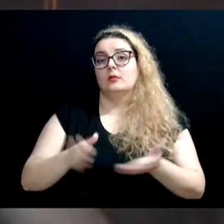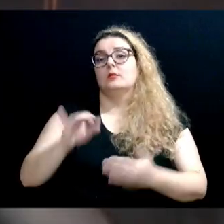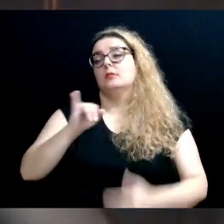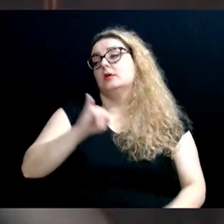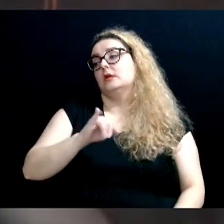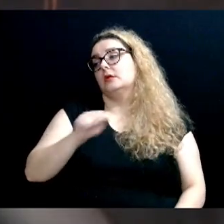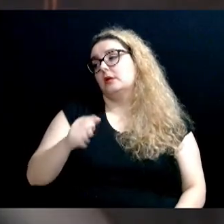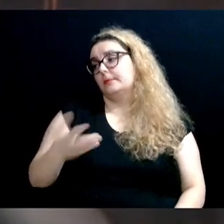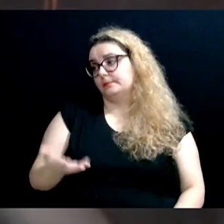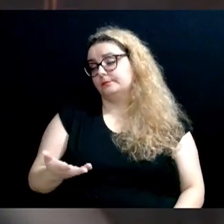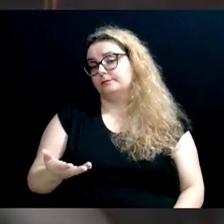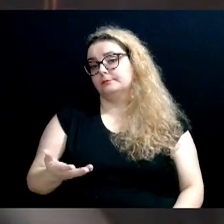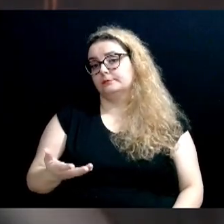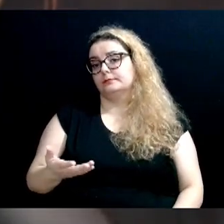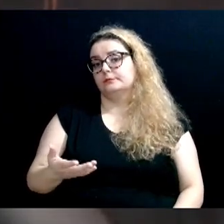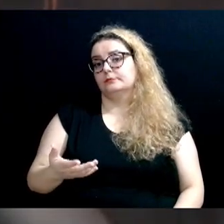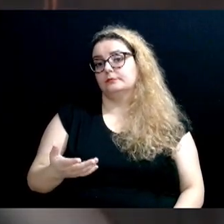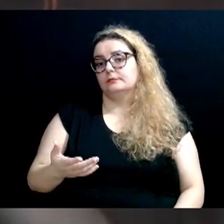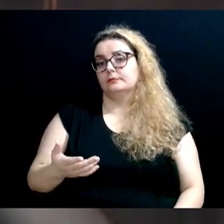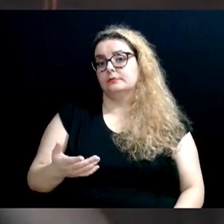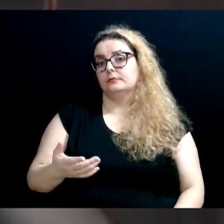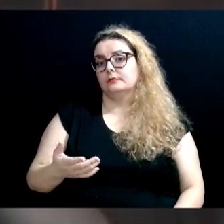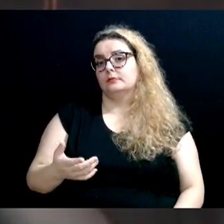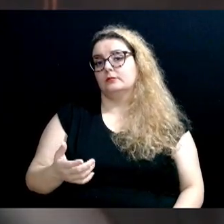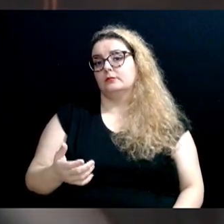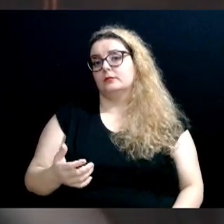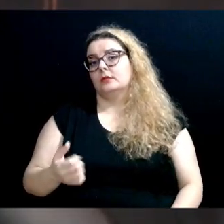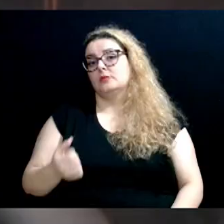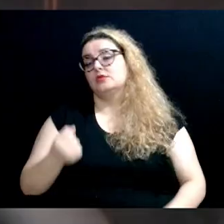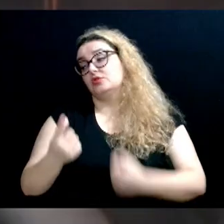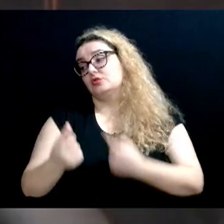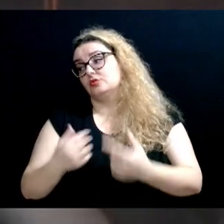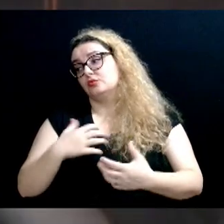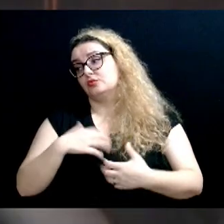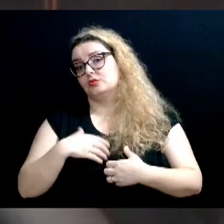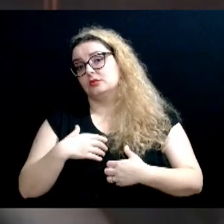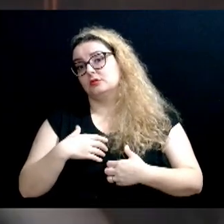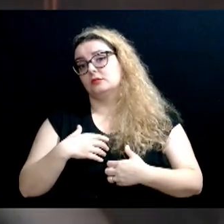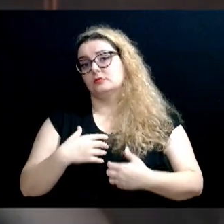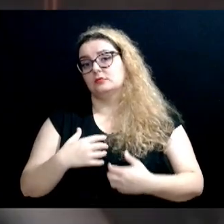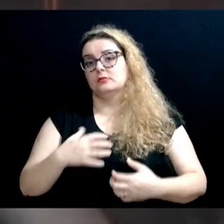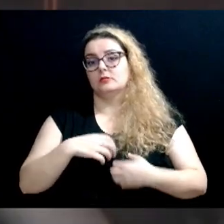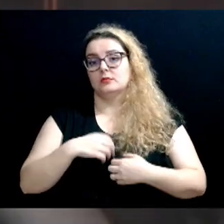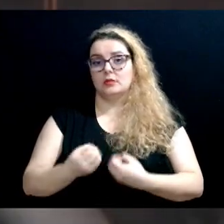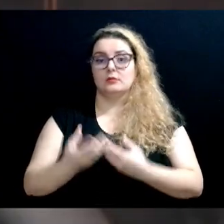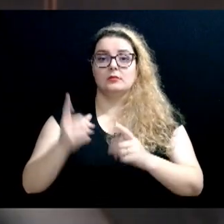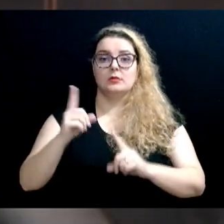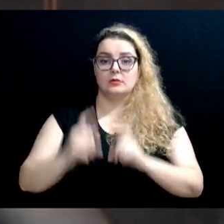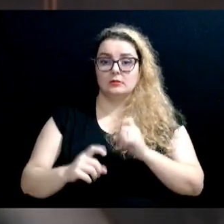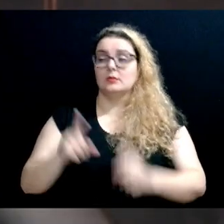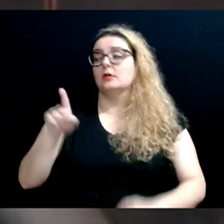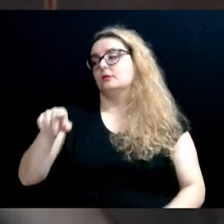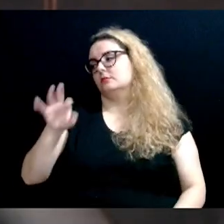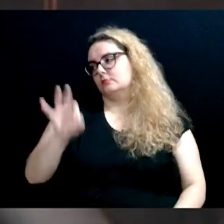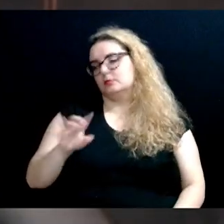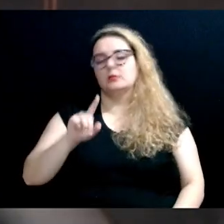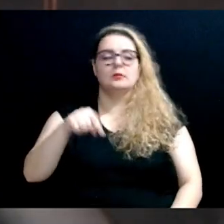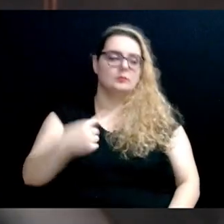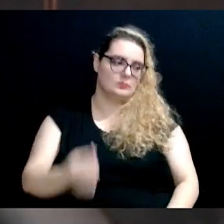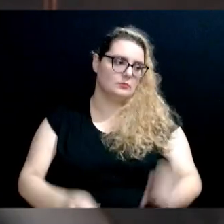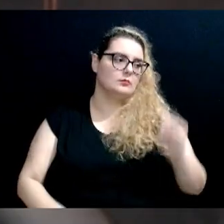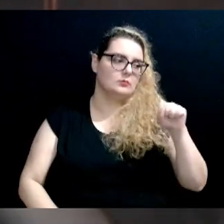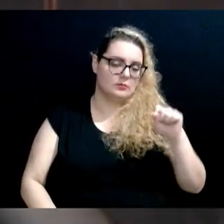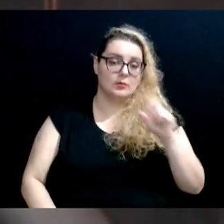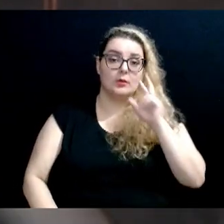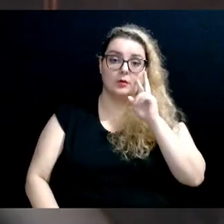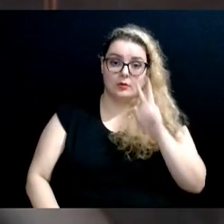os emojis para, de alguma forma, imprimir emoção. Exatamente. E uma outra coisa que eu vejo